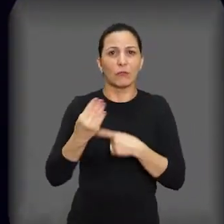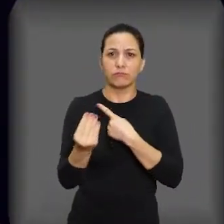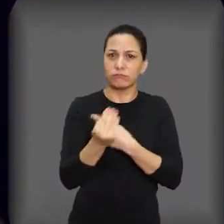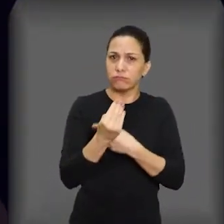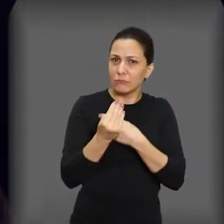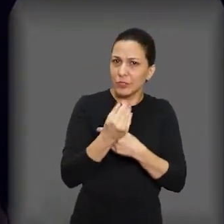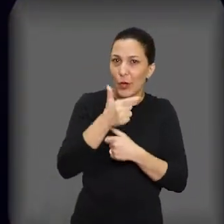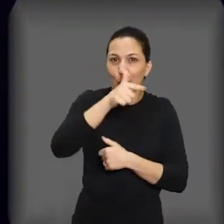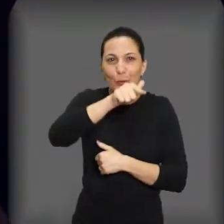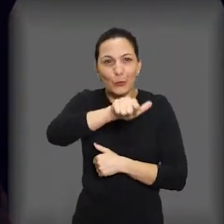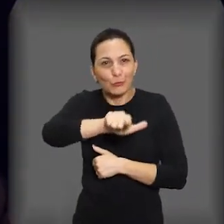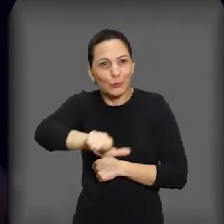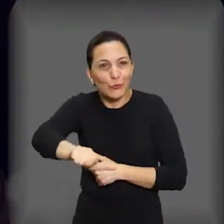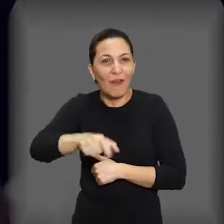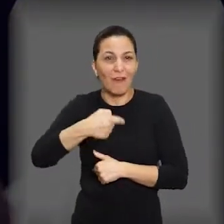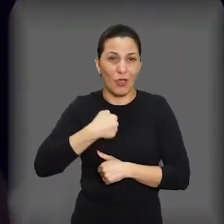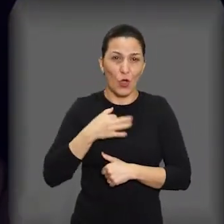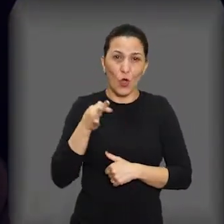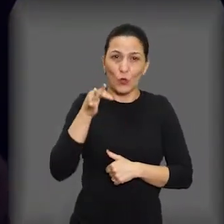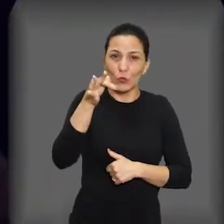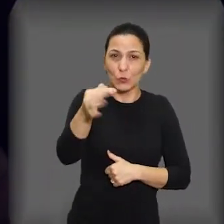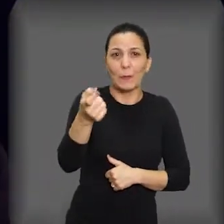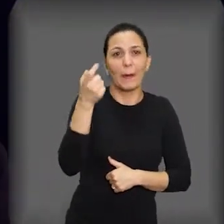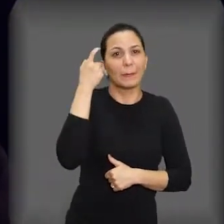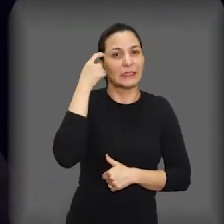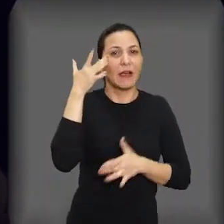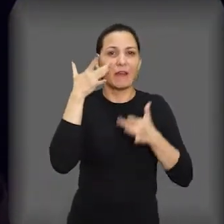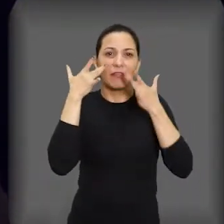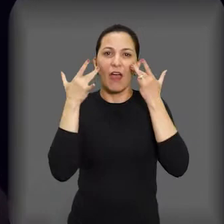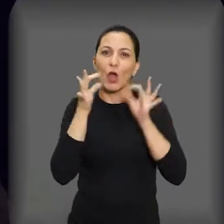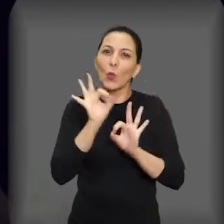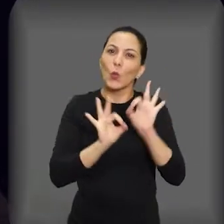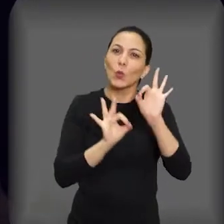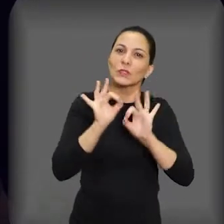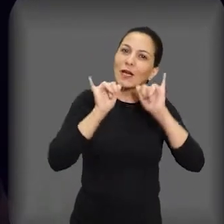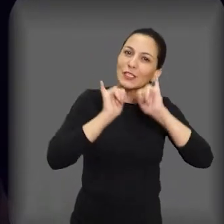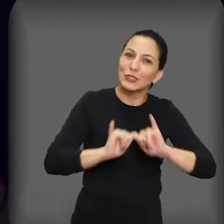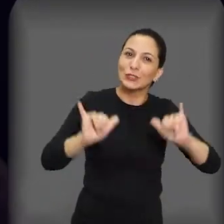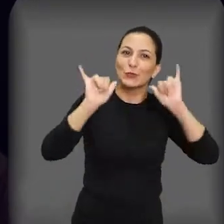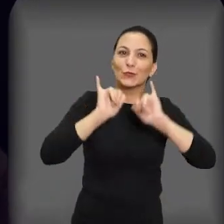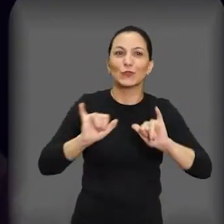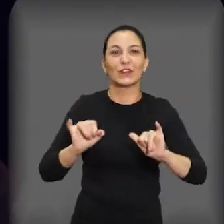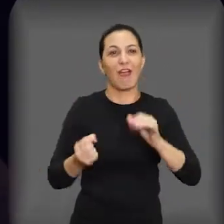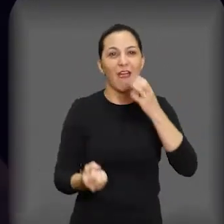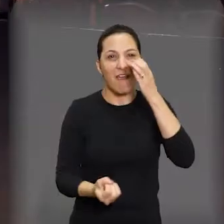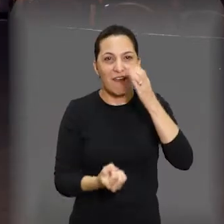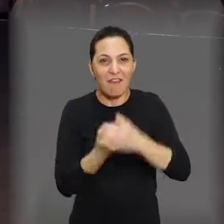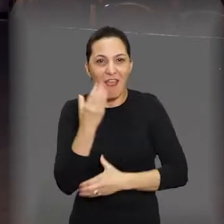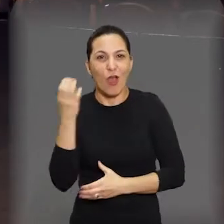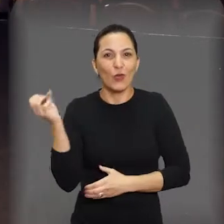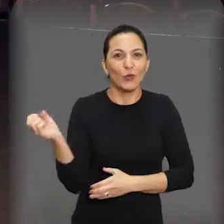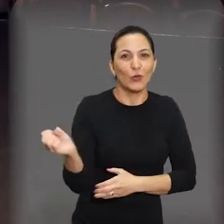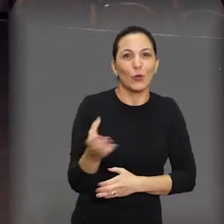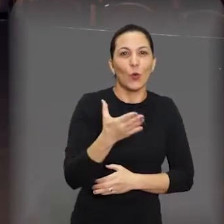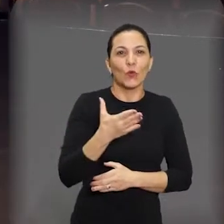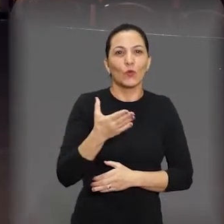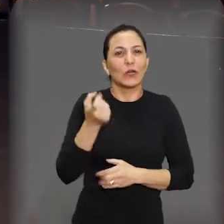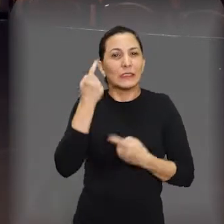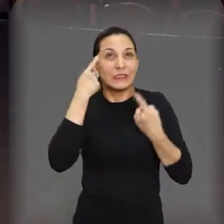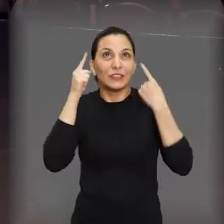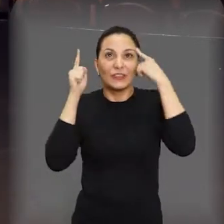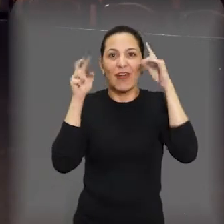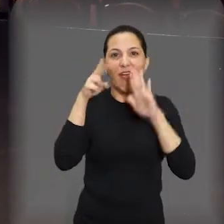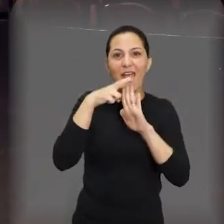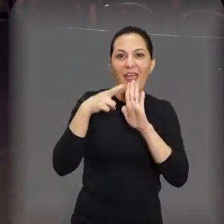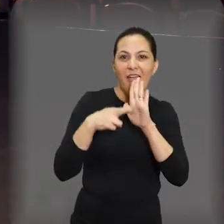eu penso em continuar vivendo do meu trabalho, continuar podendo produzir, criar coisas novas,